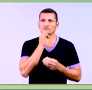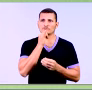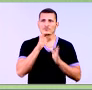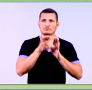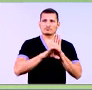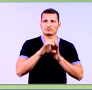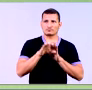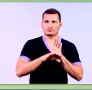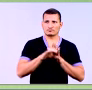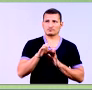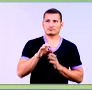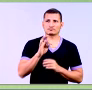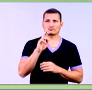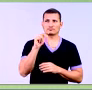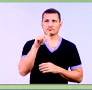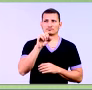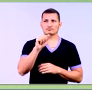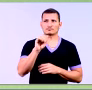conceito de transação